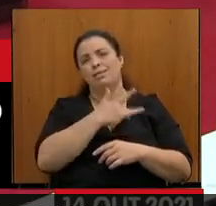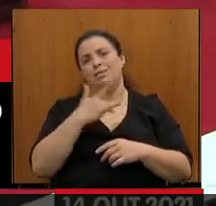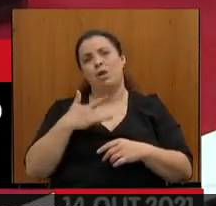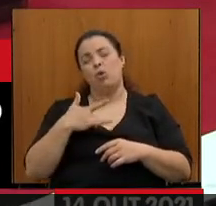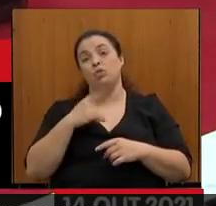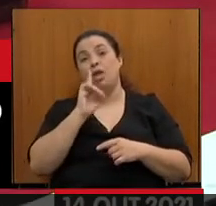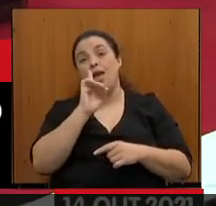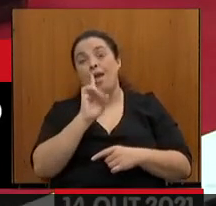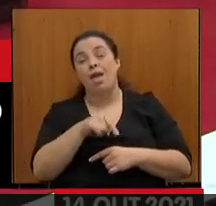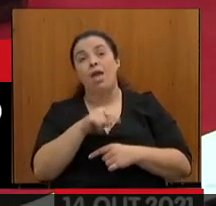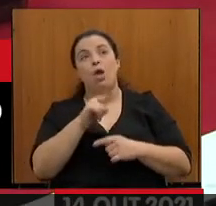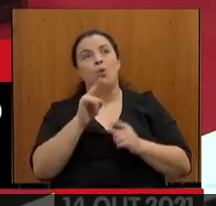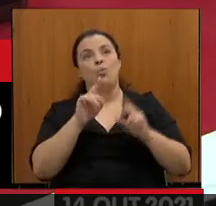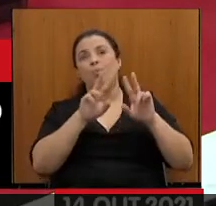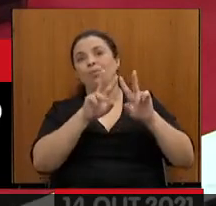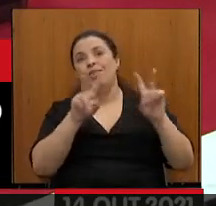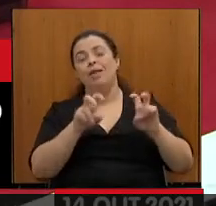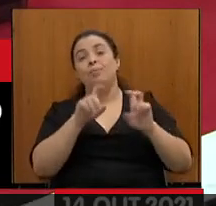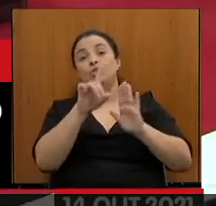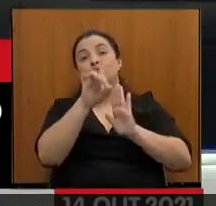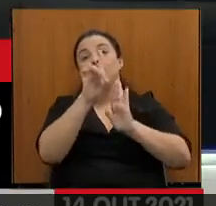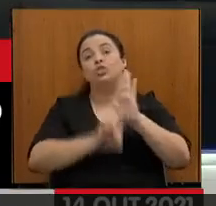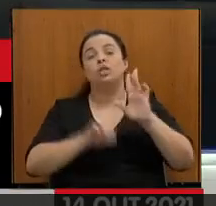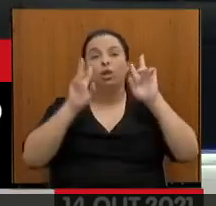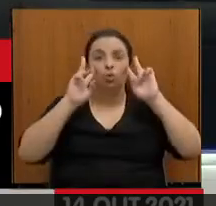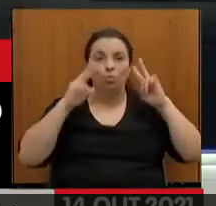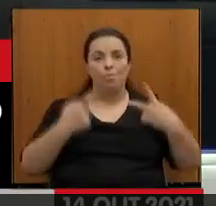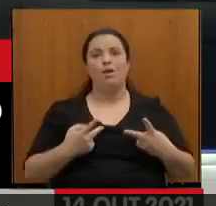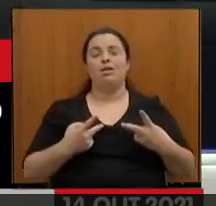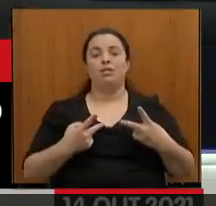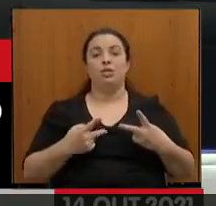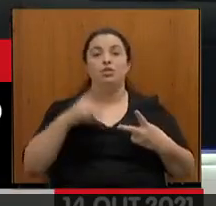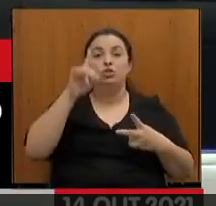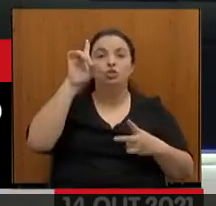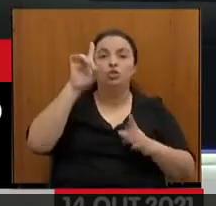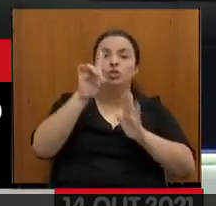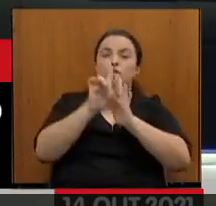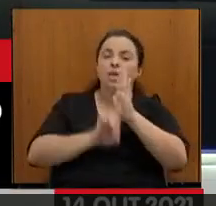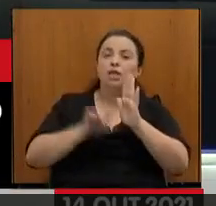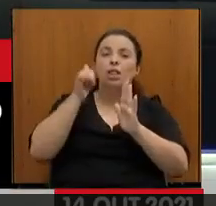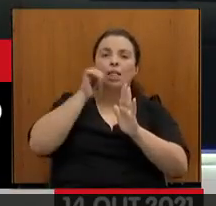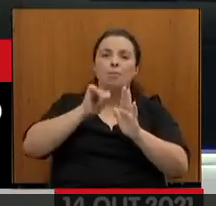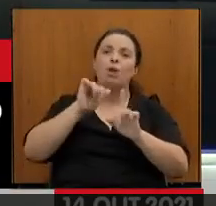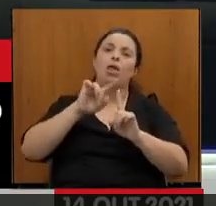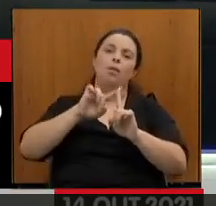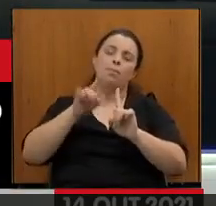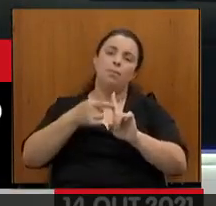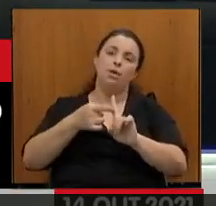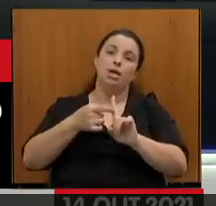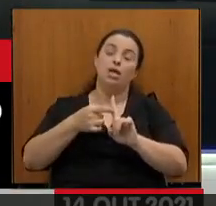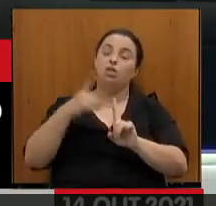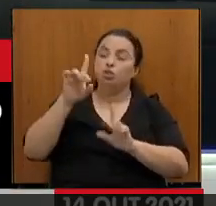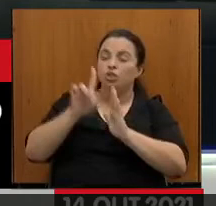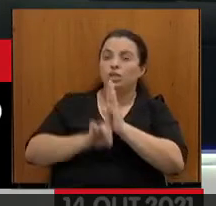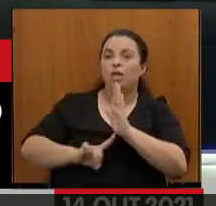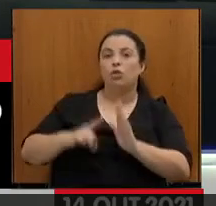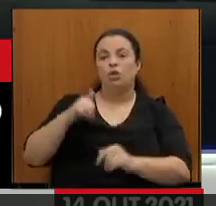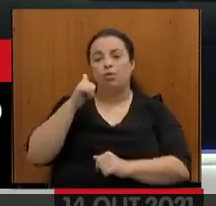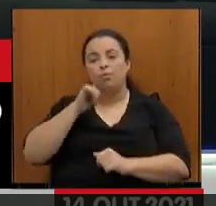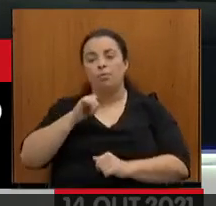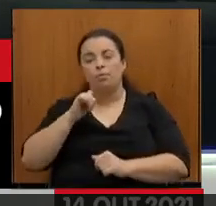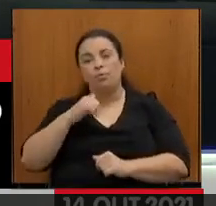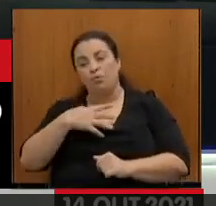ser uma questão dos direitos humanos, do direito da mulher, do direito do filho, da filha que ali